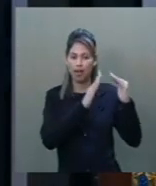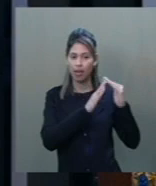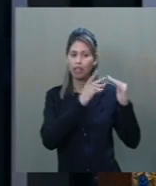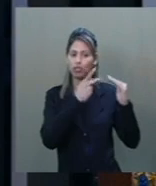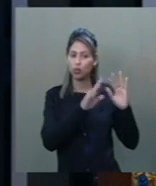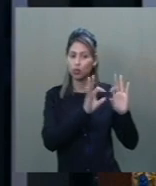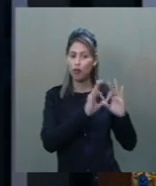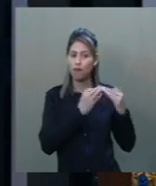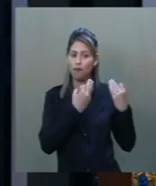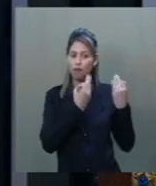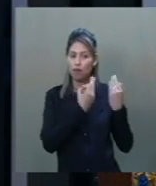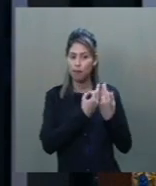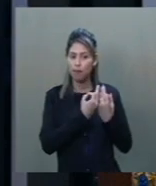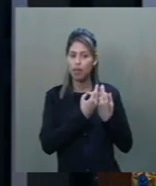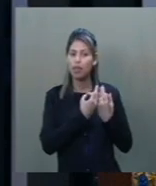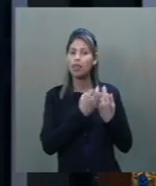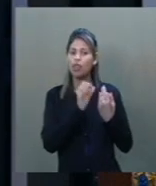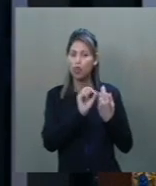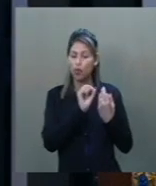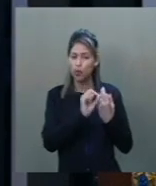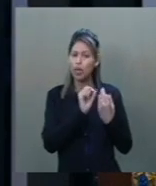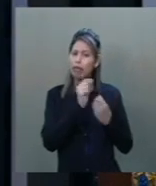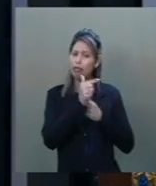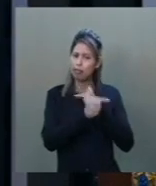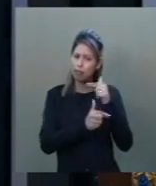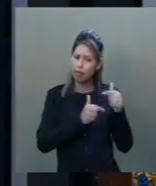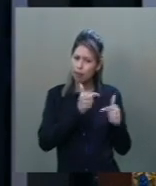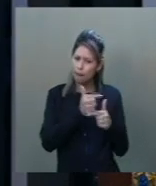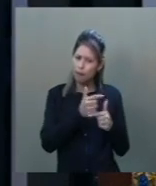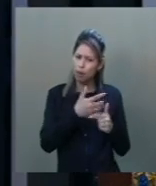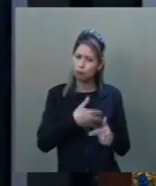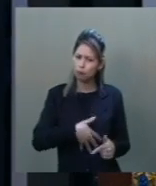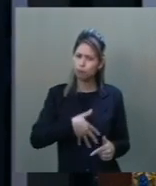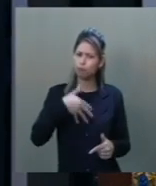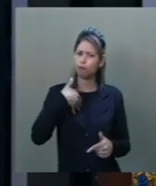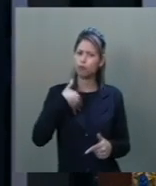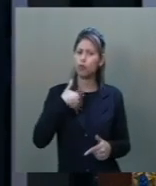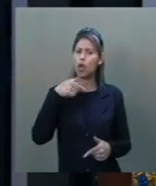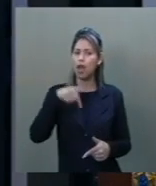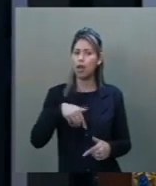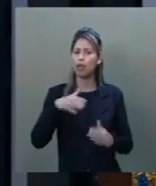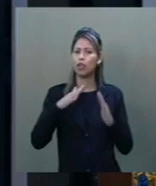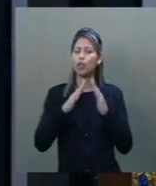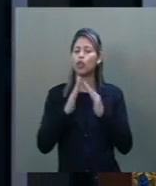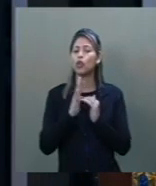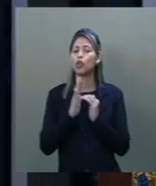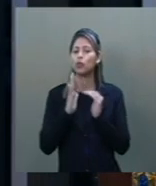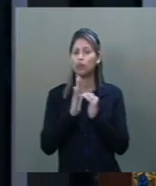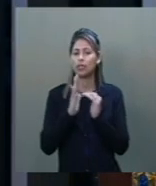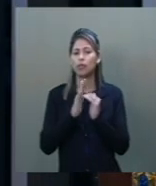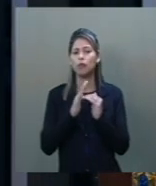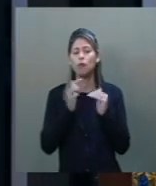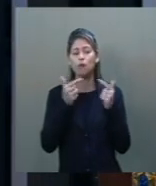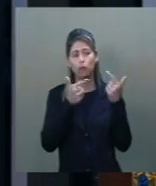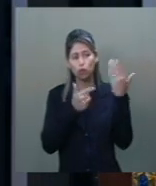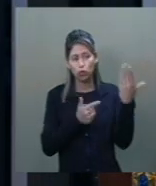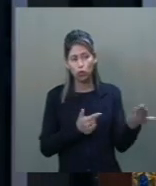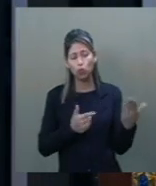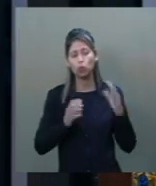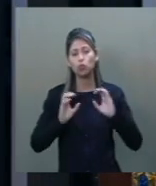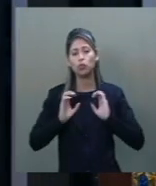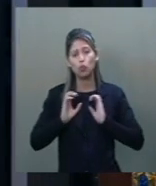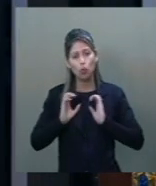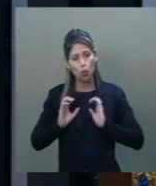sua família com o dever cumprido, honrado aqui no Senado Federal, se comportou como o